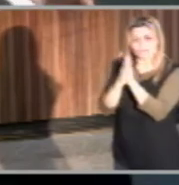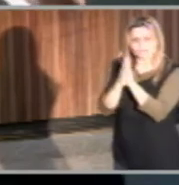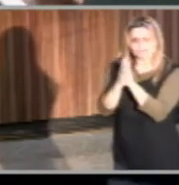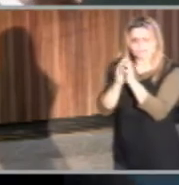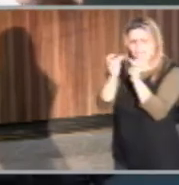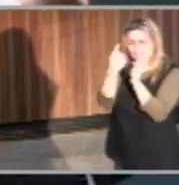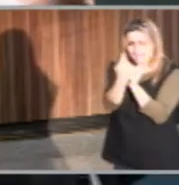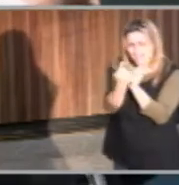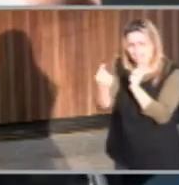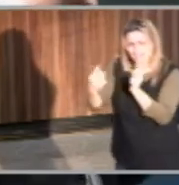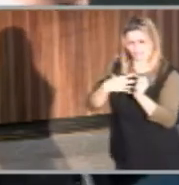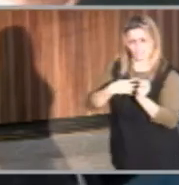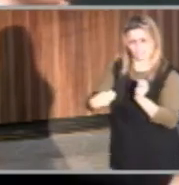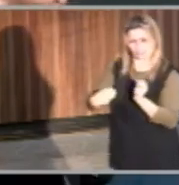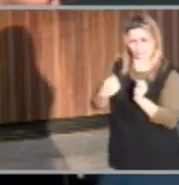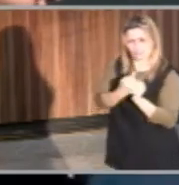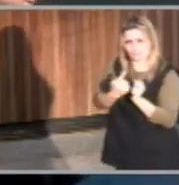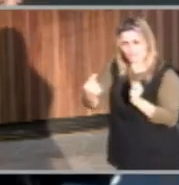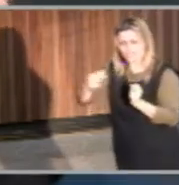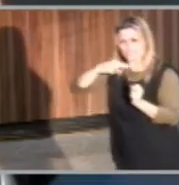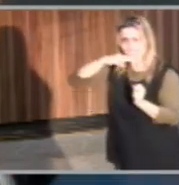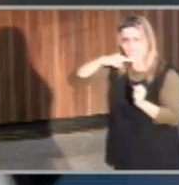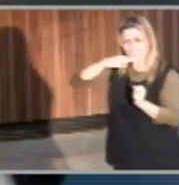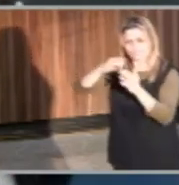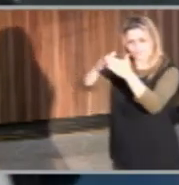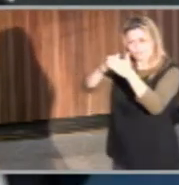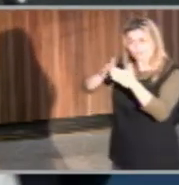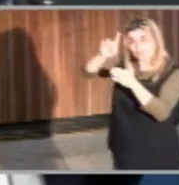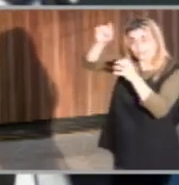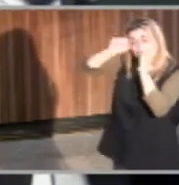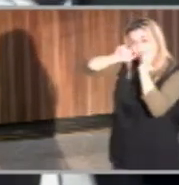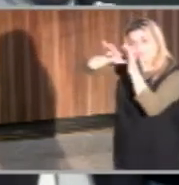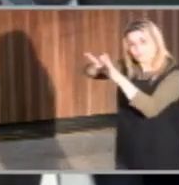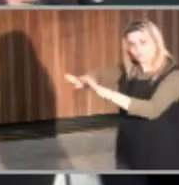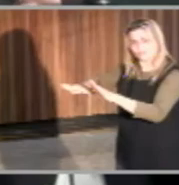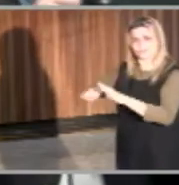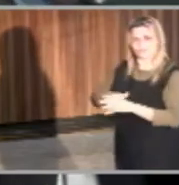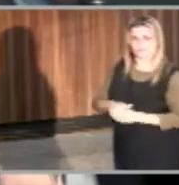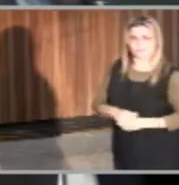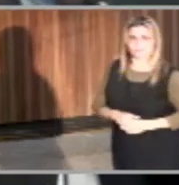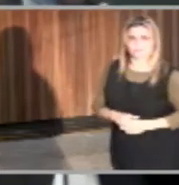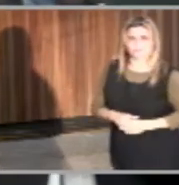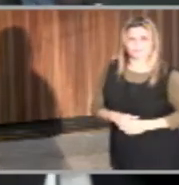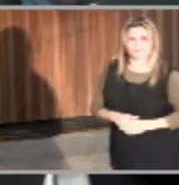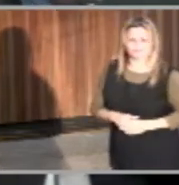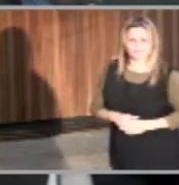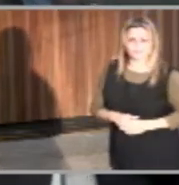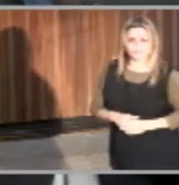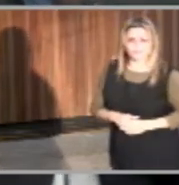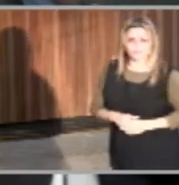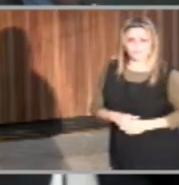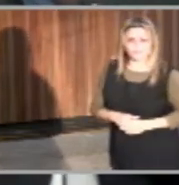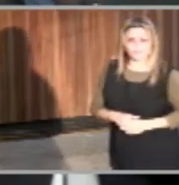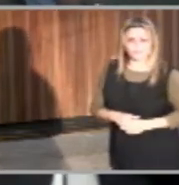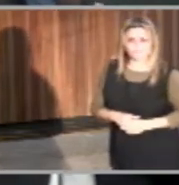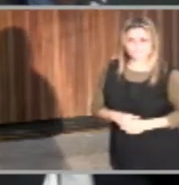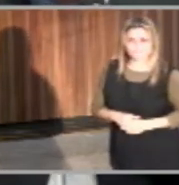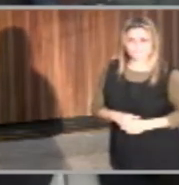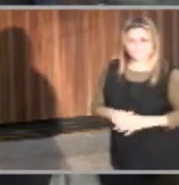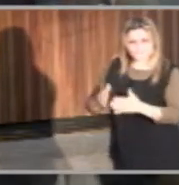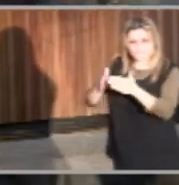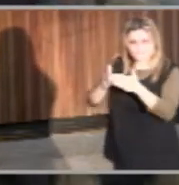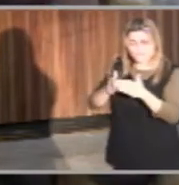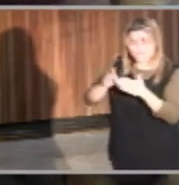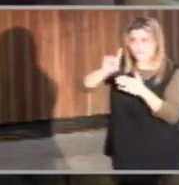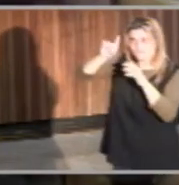nominalmente, ora. Pede a bênção de Deus, pede a bênção de Deus, pede a